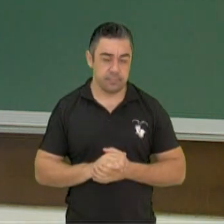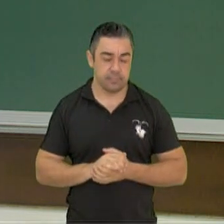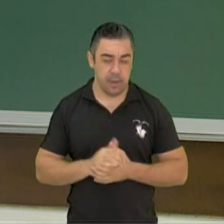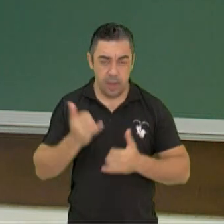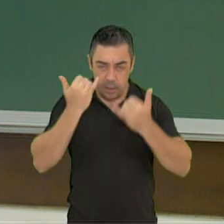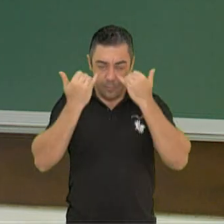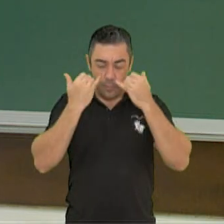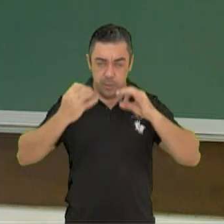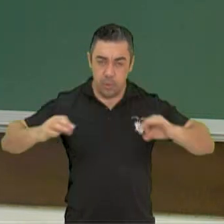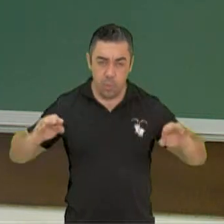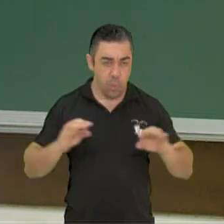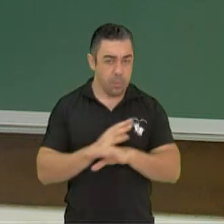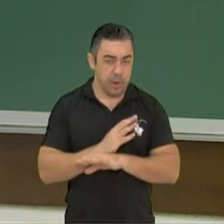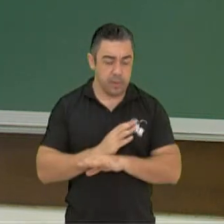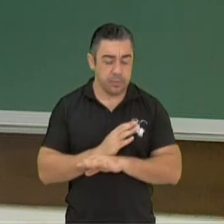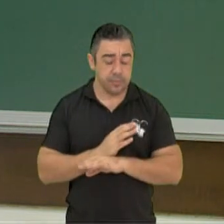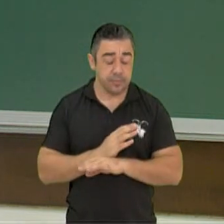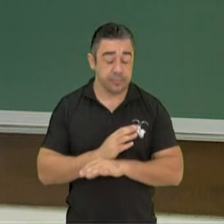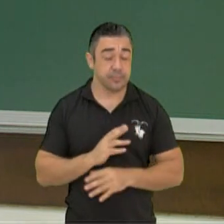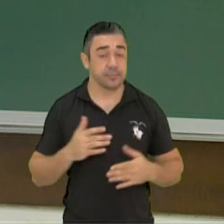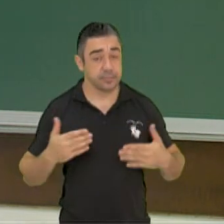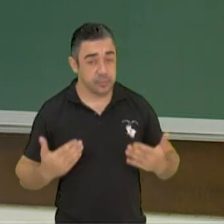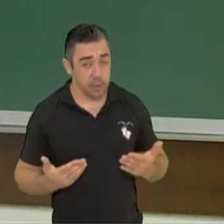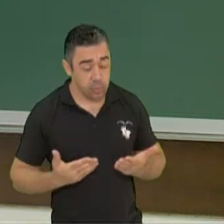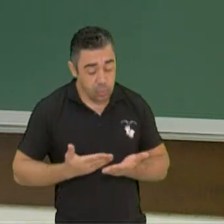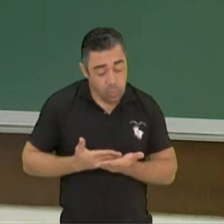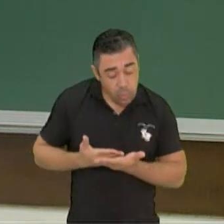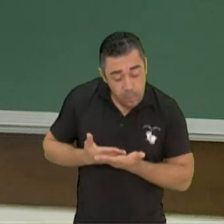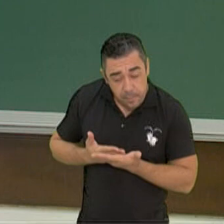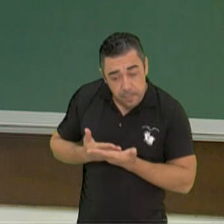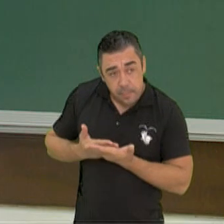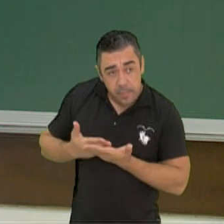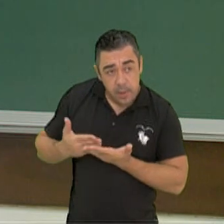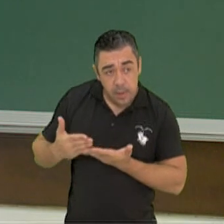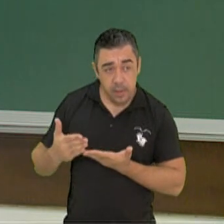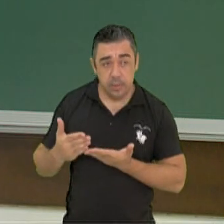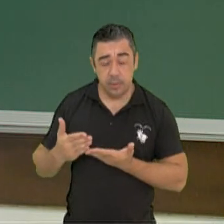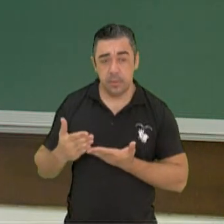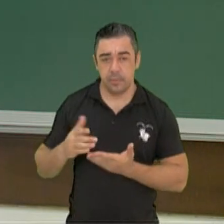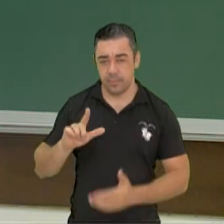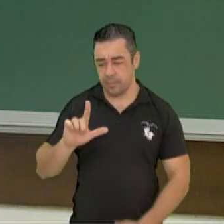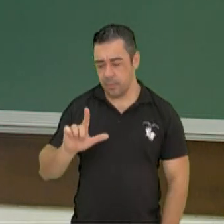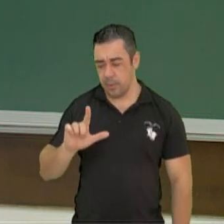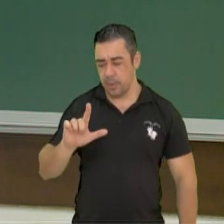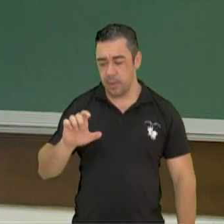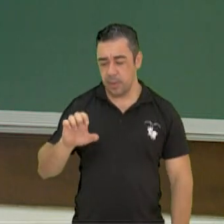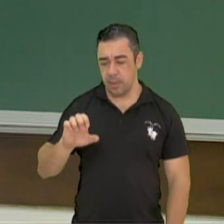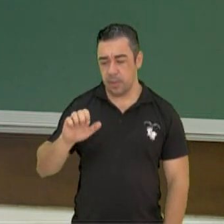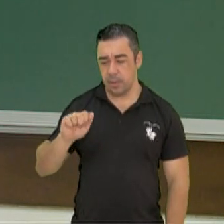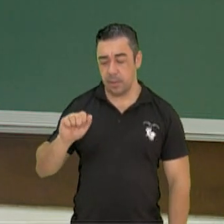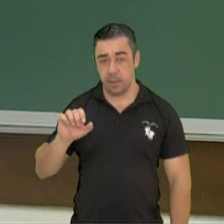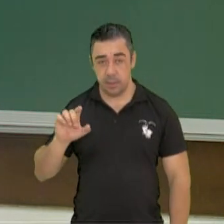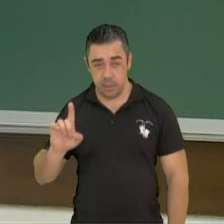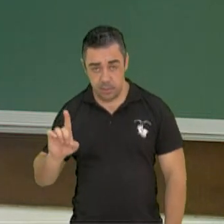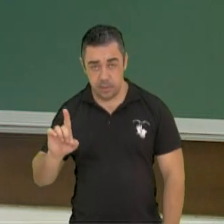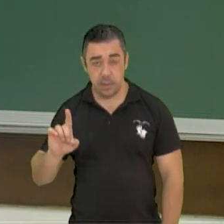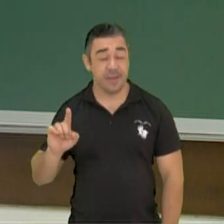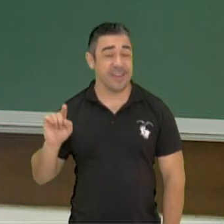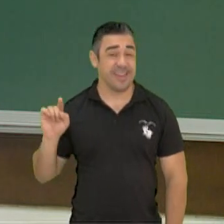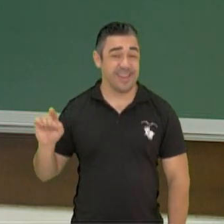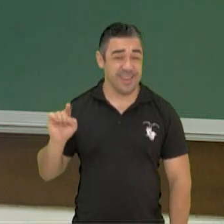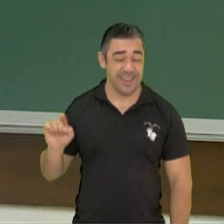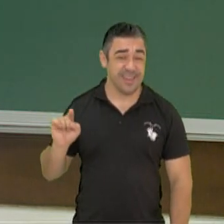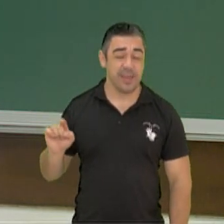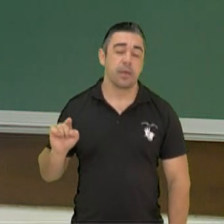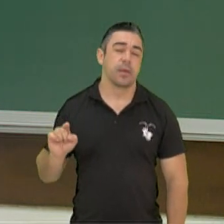as informações todinha ali. Então o nosso início ali, o slide, o lead, como vocês quiserem, certo? Ele vai dar